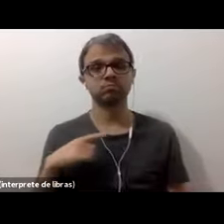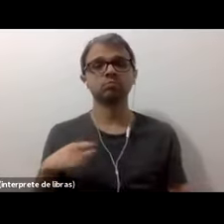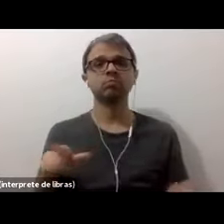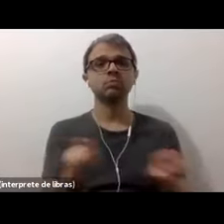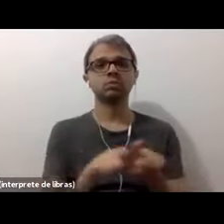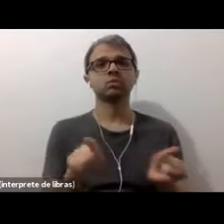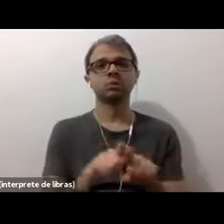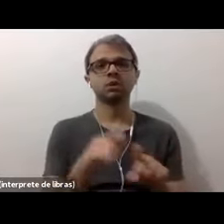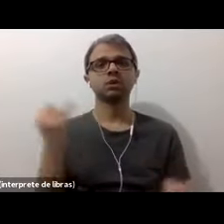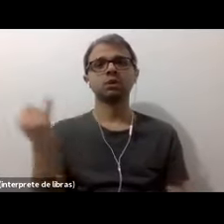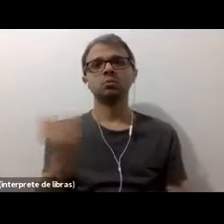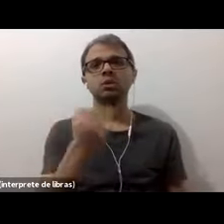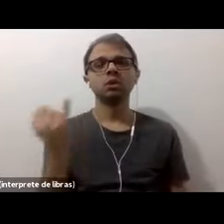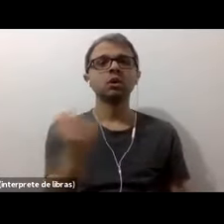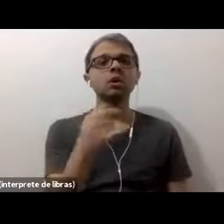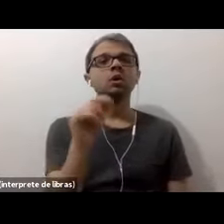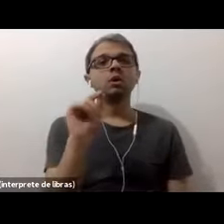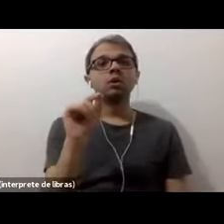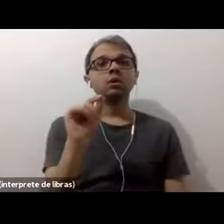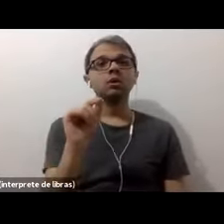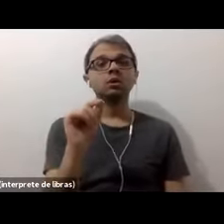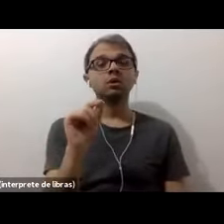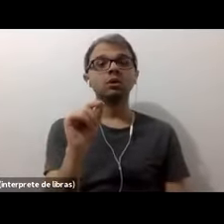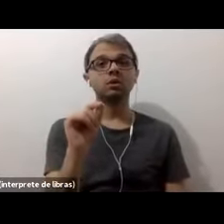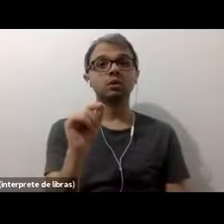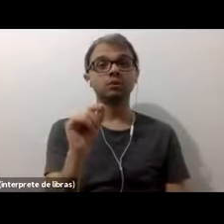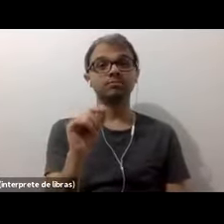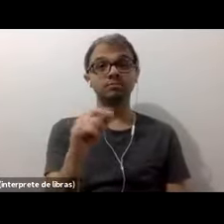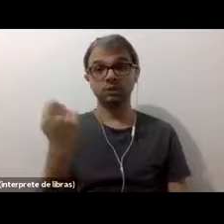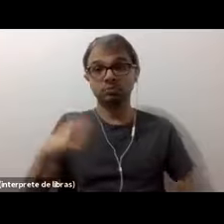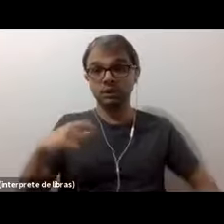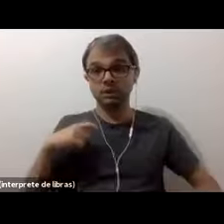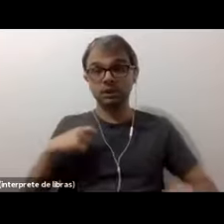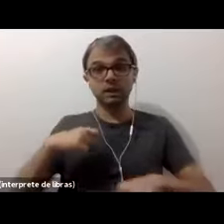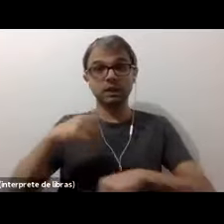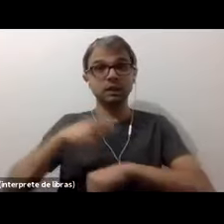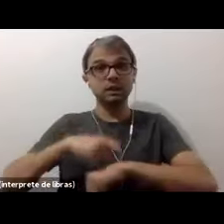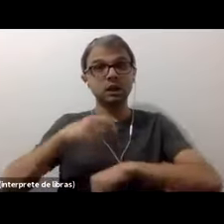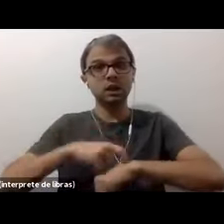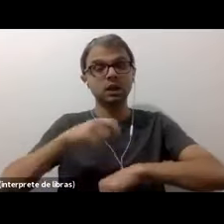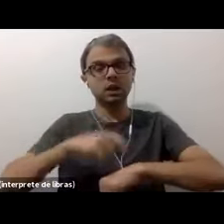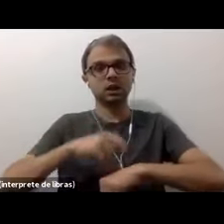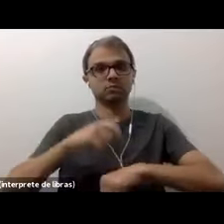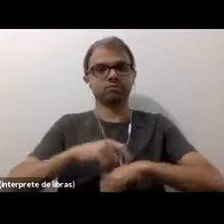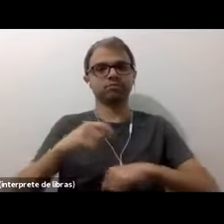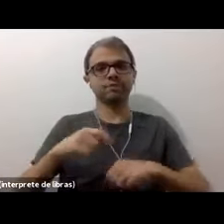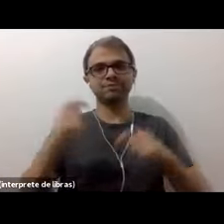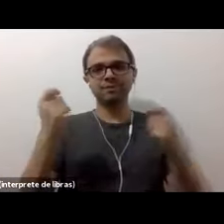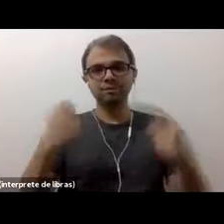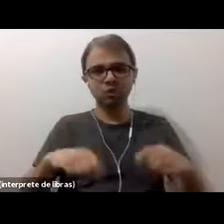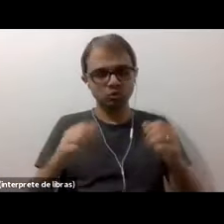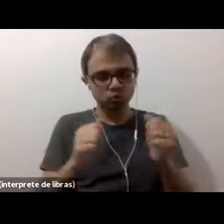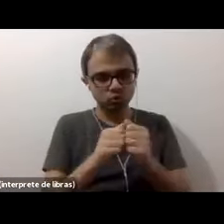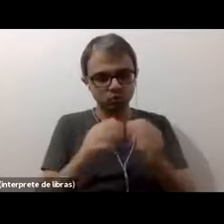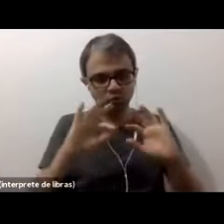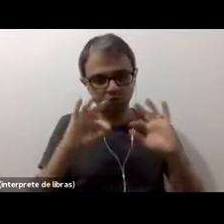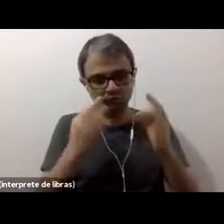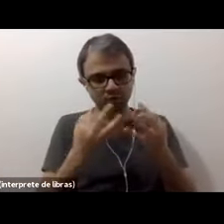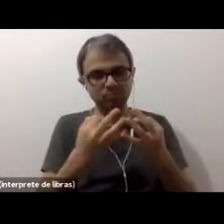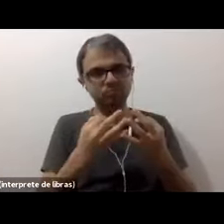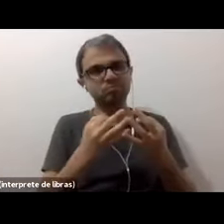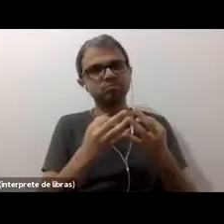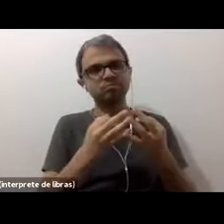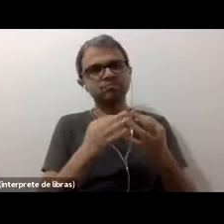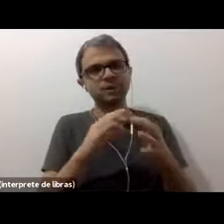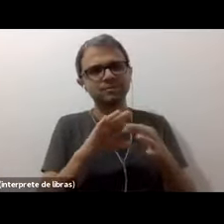é a necessidade da gente ter um tempo para fortalecer os laços afetivos com a família. E como é que a gente faz isso,